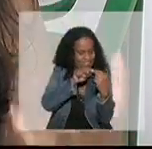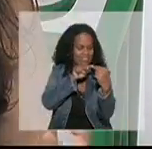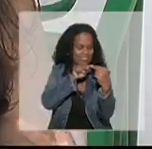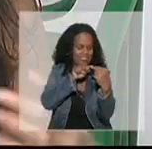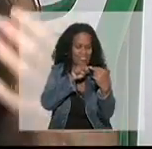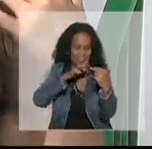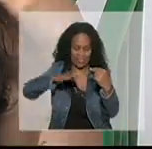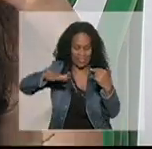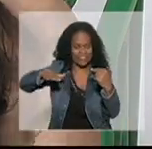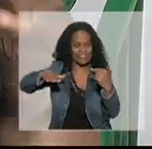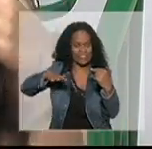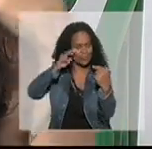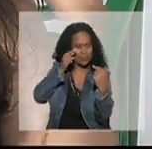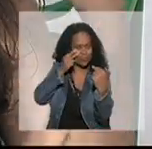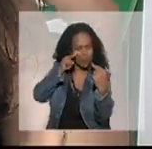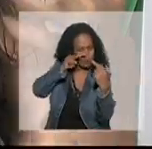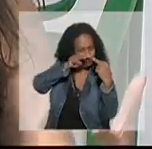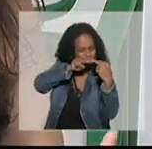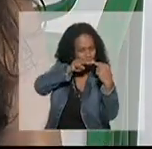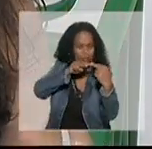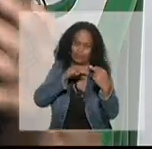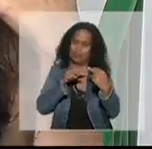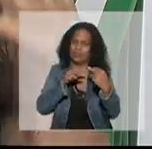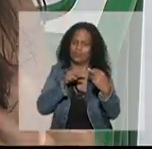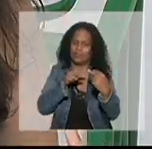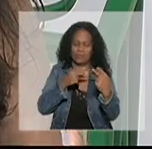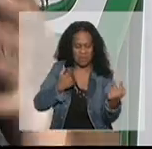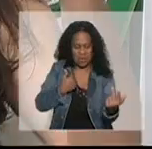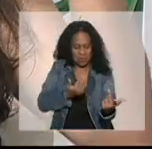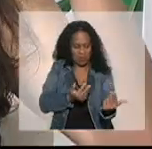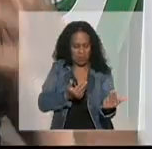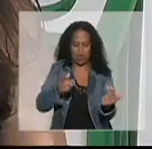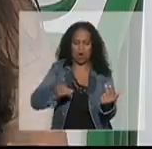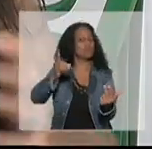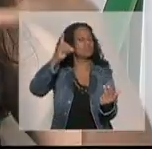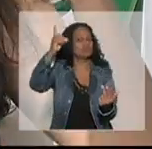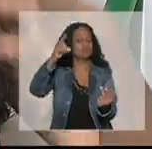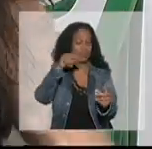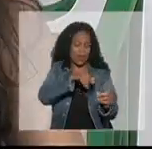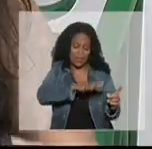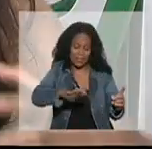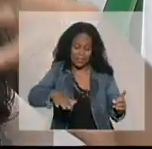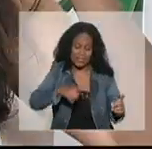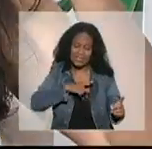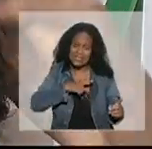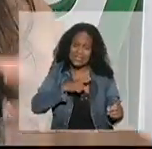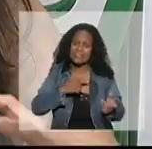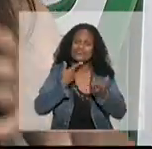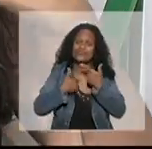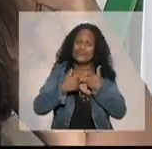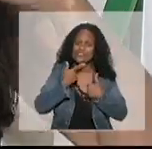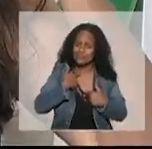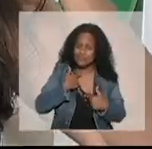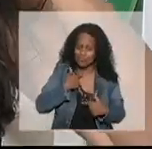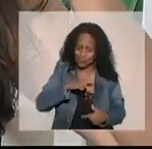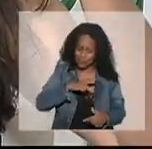a ver crianças como uma máquina de reprodução dos pais e não como seres que estão ali, têm seus gostos, têm suas